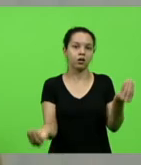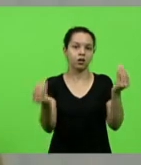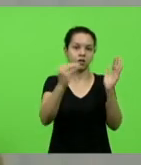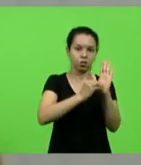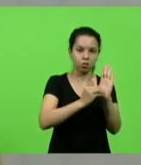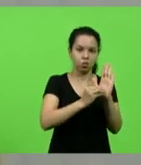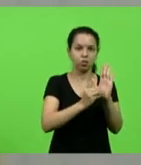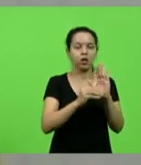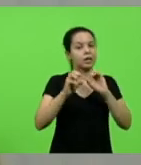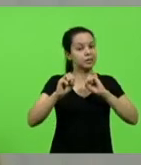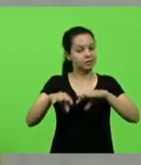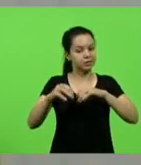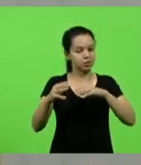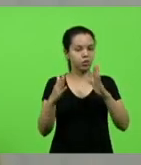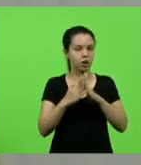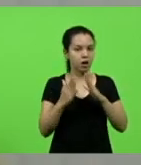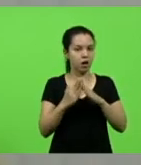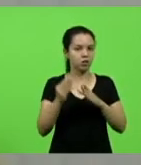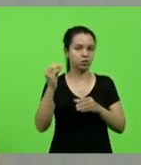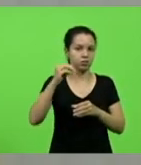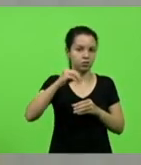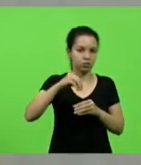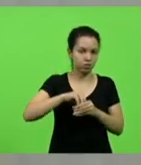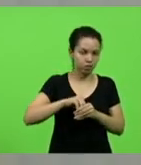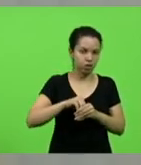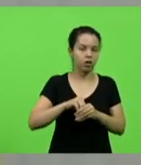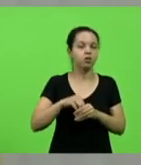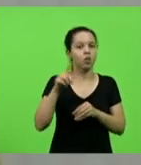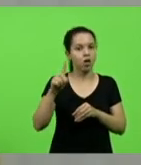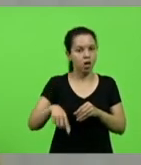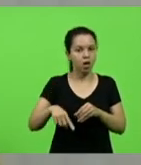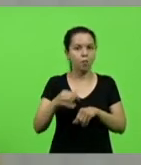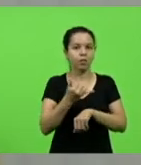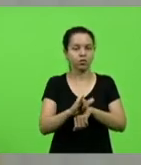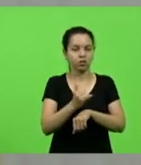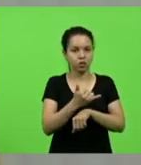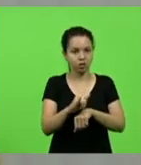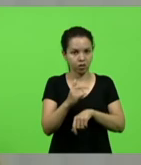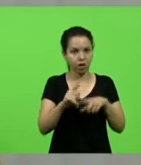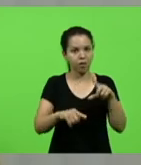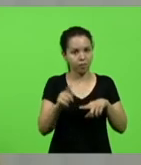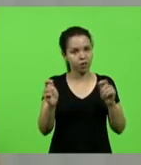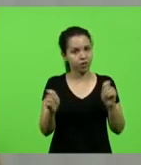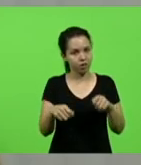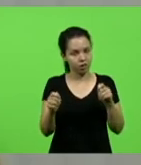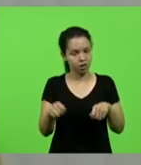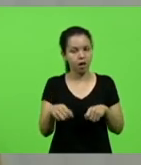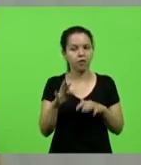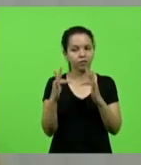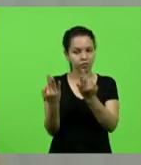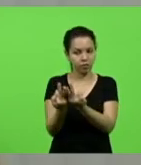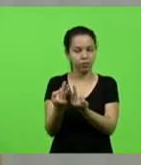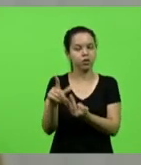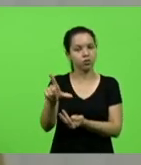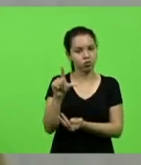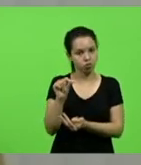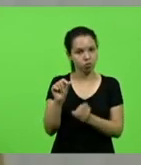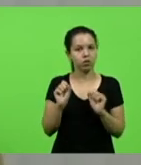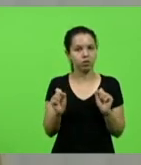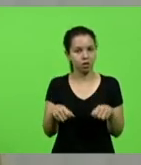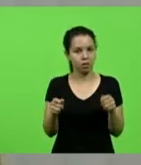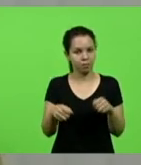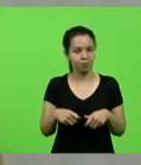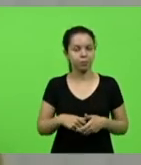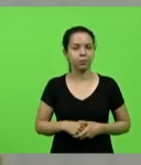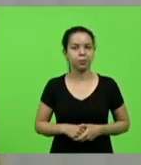ensino domiciliar como mais uma forma de ensino opcional às famílias. Na compreensão da Secretaria